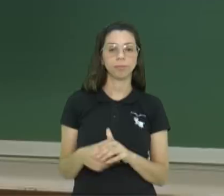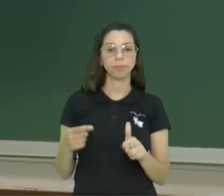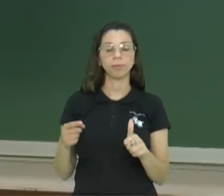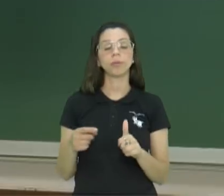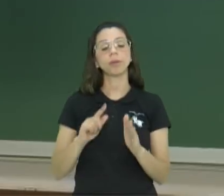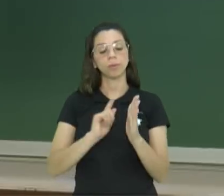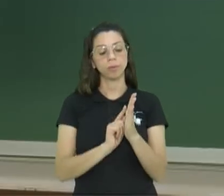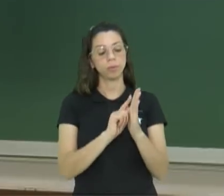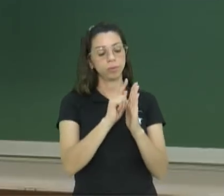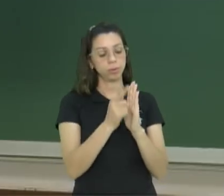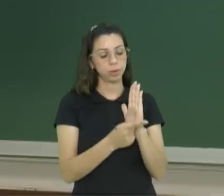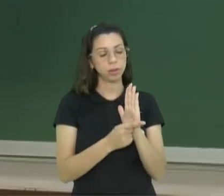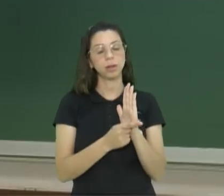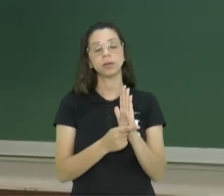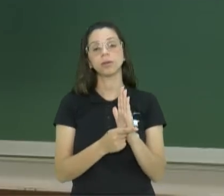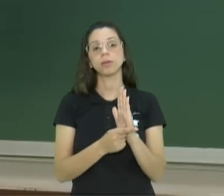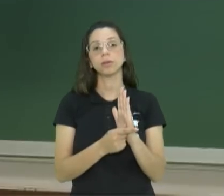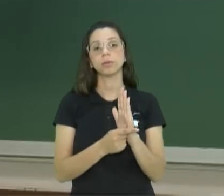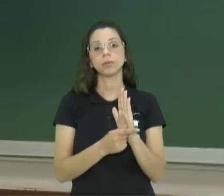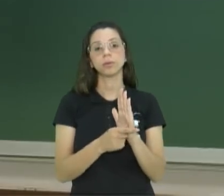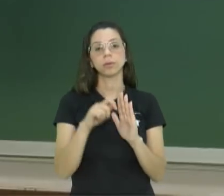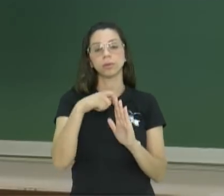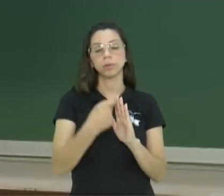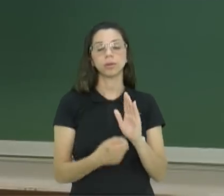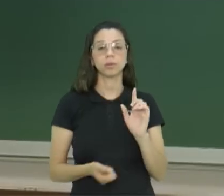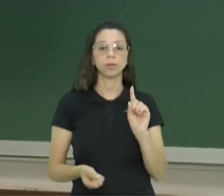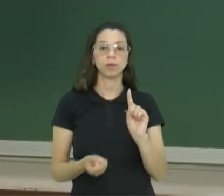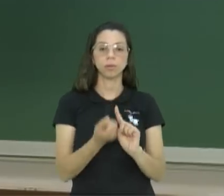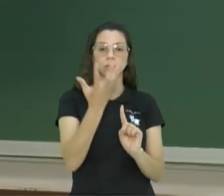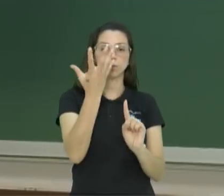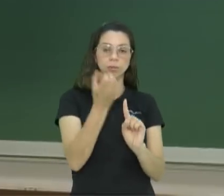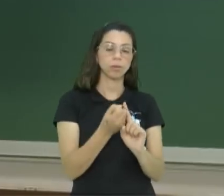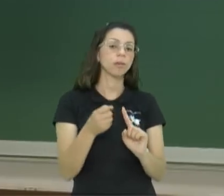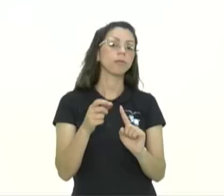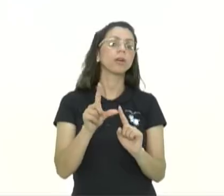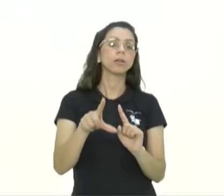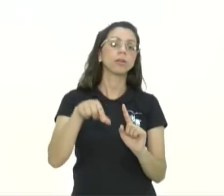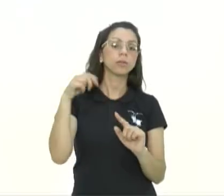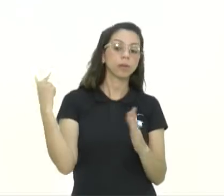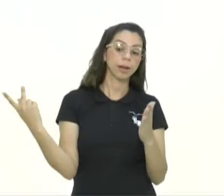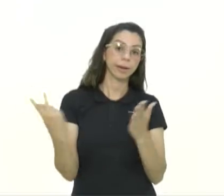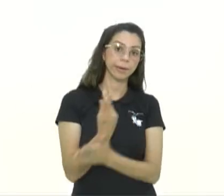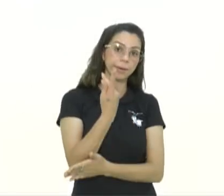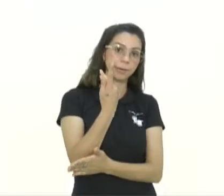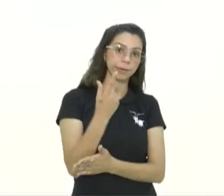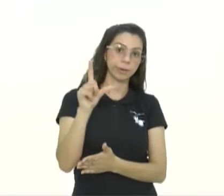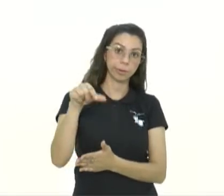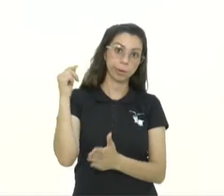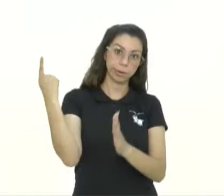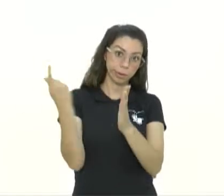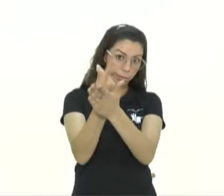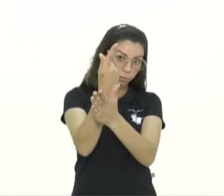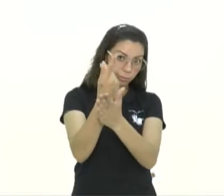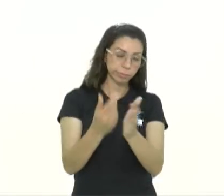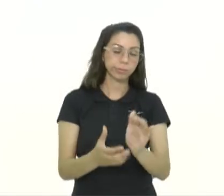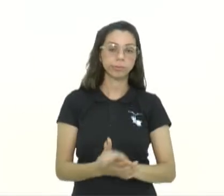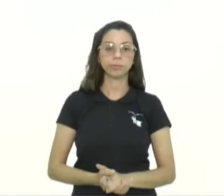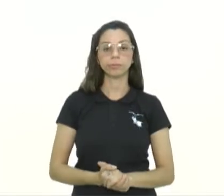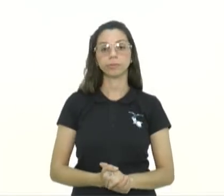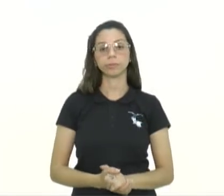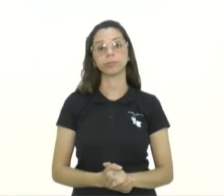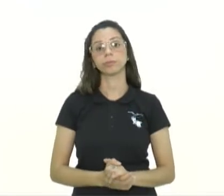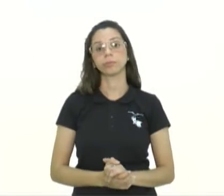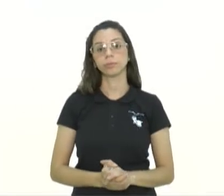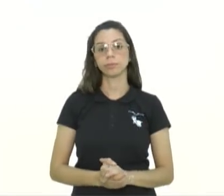o gênero textual biografia, você vai escolher qual é a incorreta. Letter A, it's the life story of a